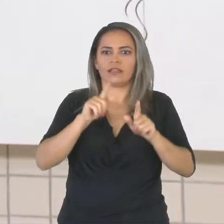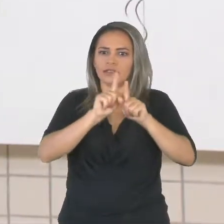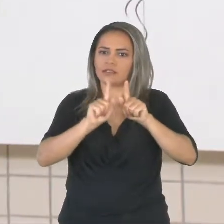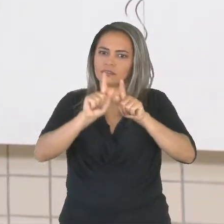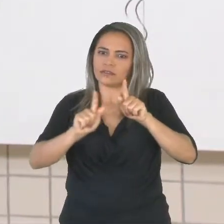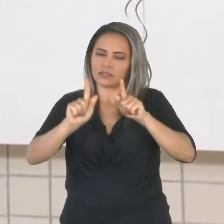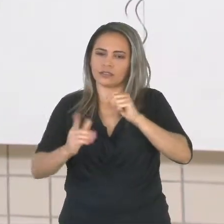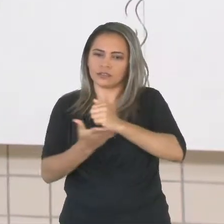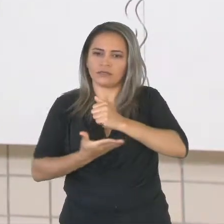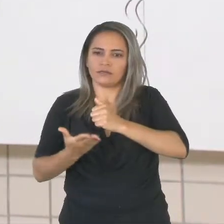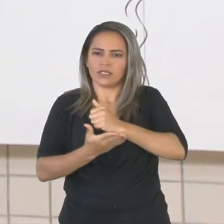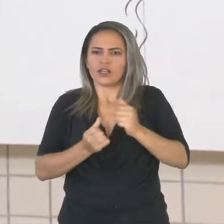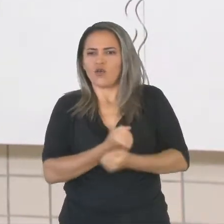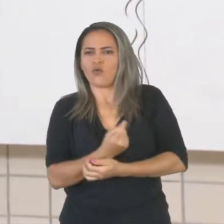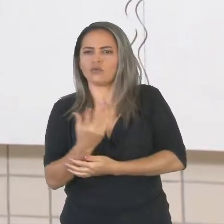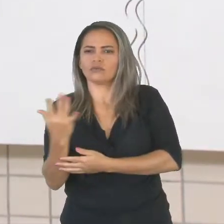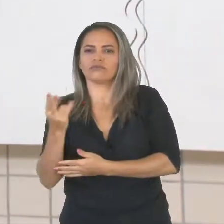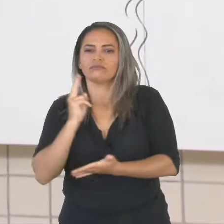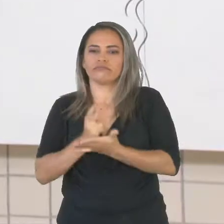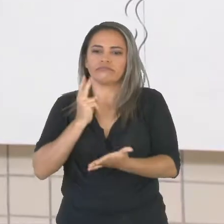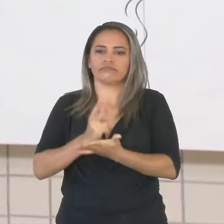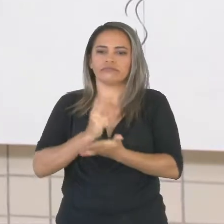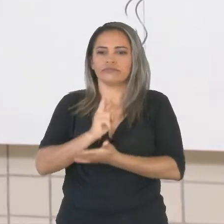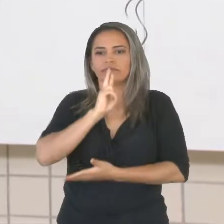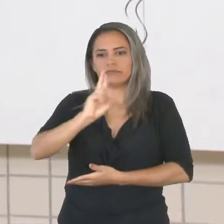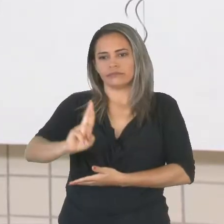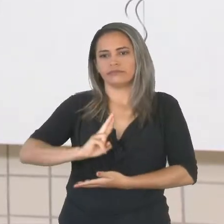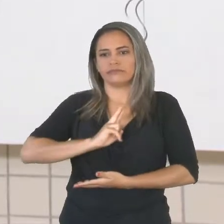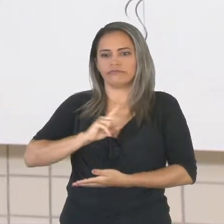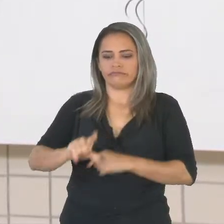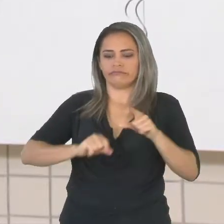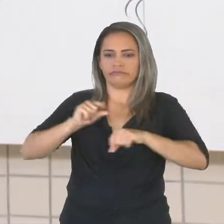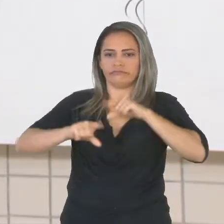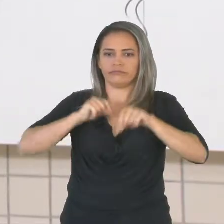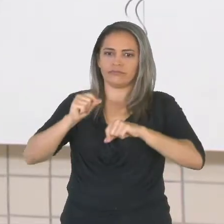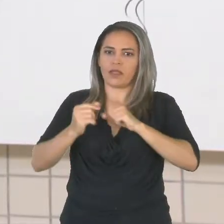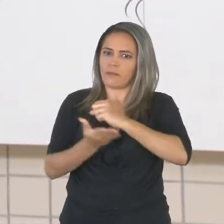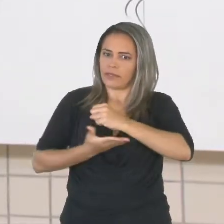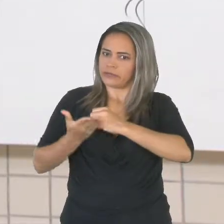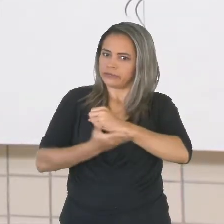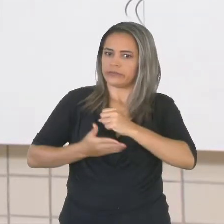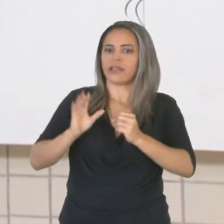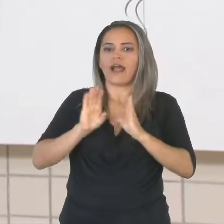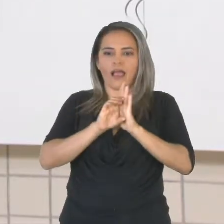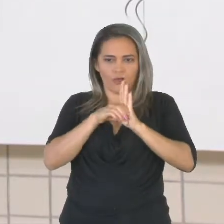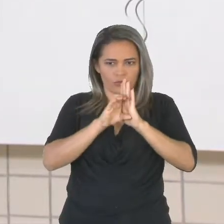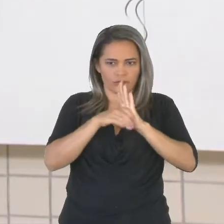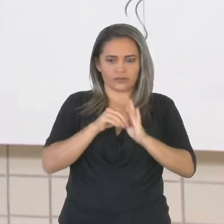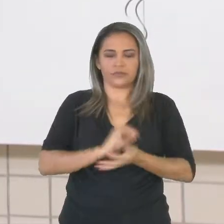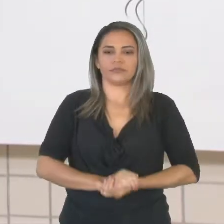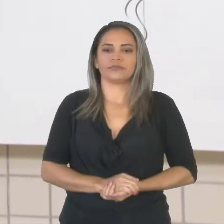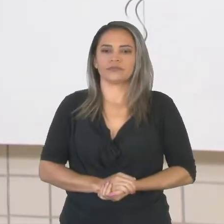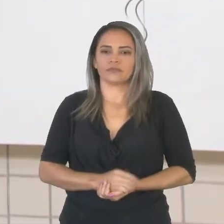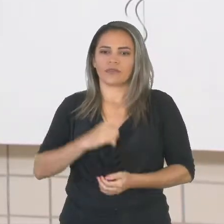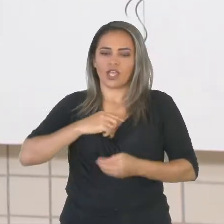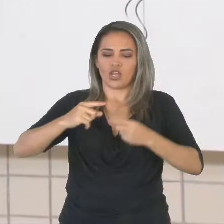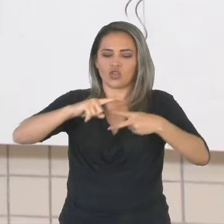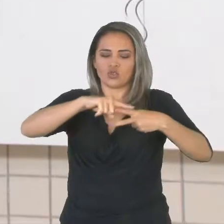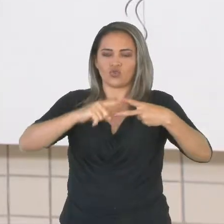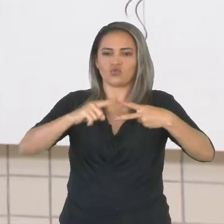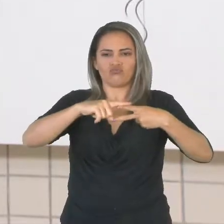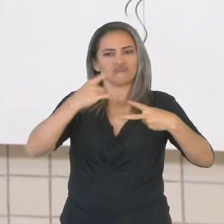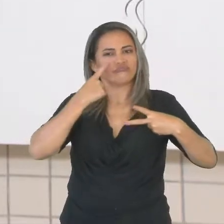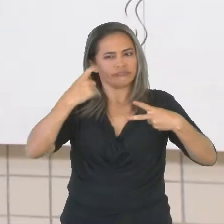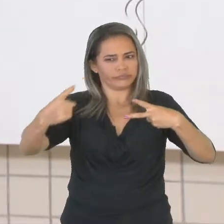é quantas vezes uma mesma resposta foi escolhida. Basicamente, esse é o conceito. Bom, ela se divide em 2 grupos